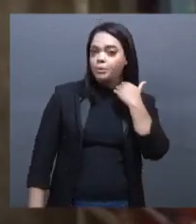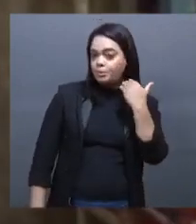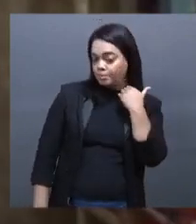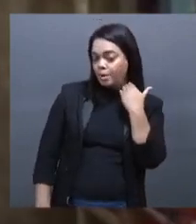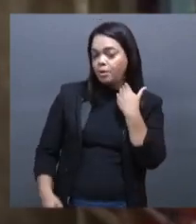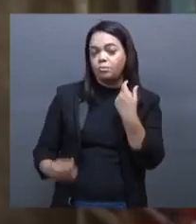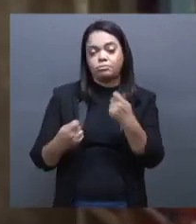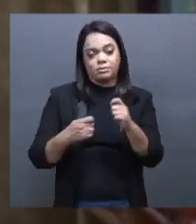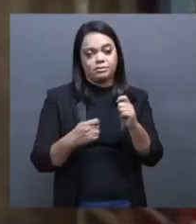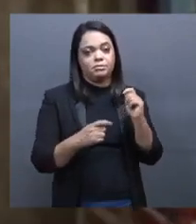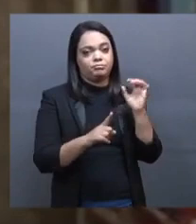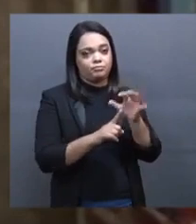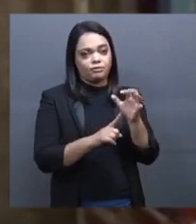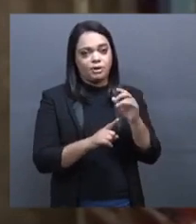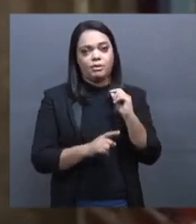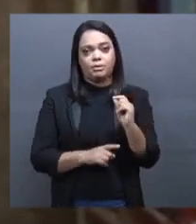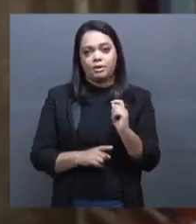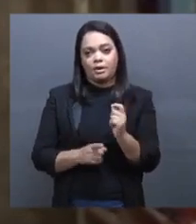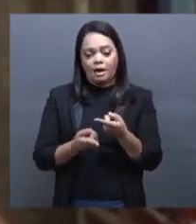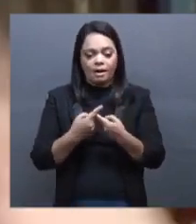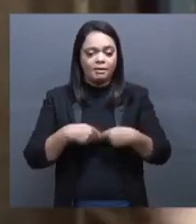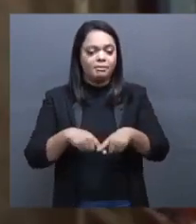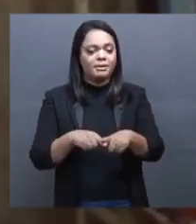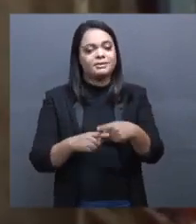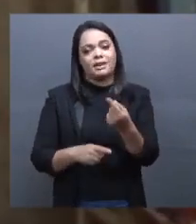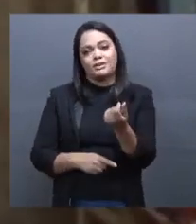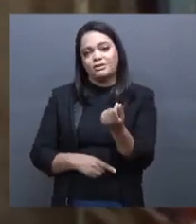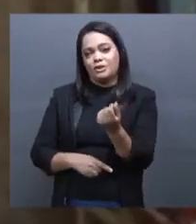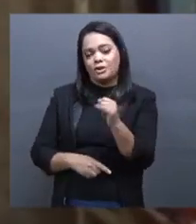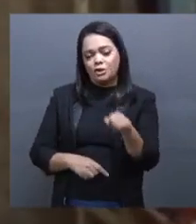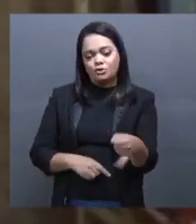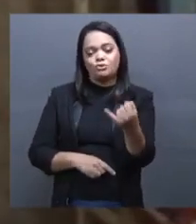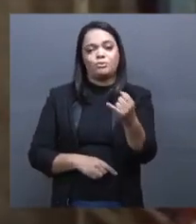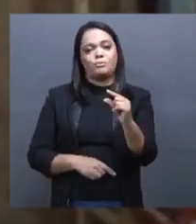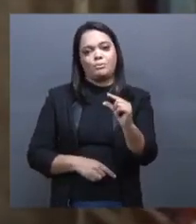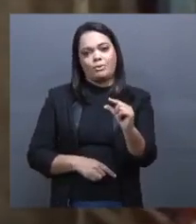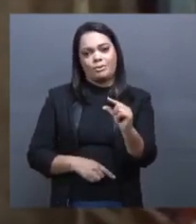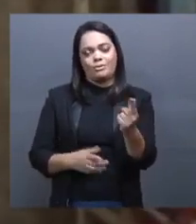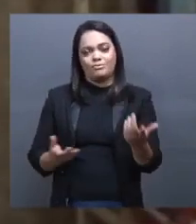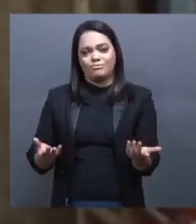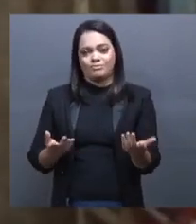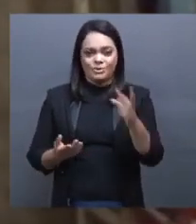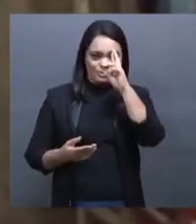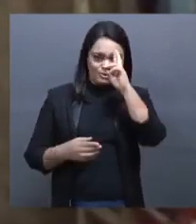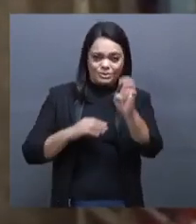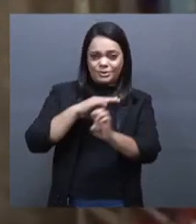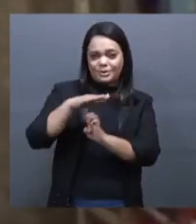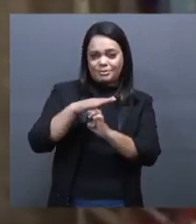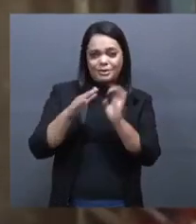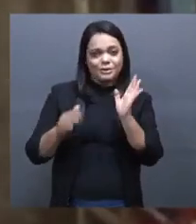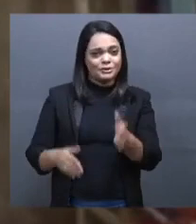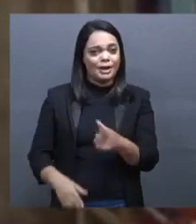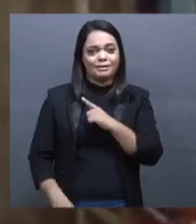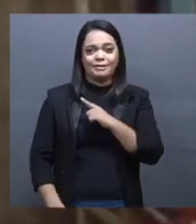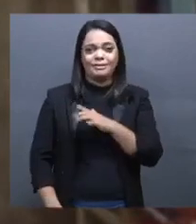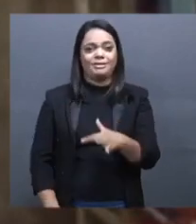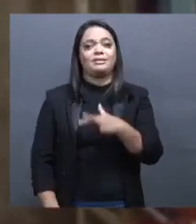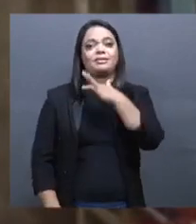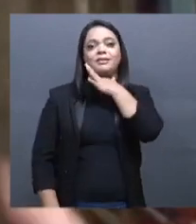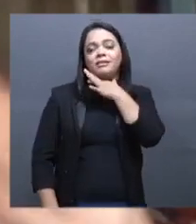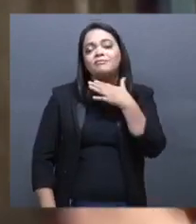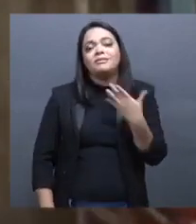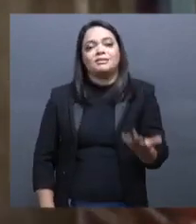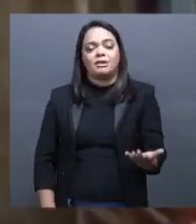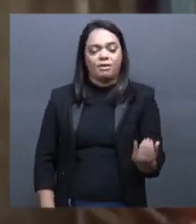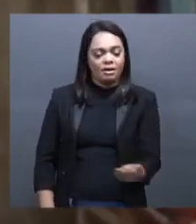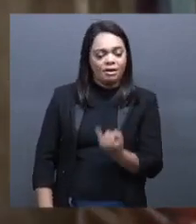a taxas baixas ao pequeno empresário que já se encontra numa situação de risco muito grande, tá? Por isso é